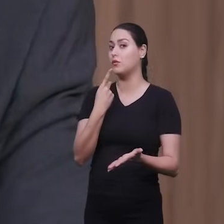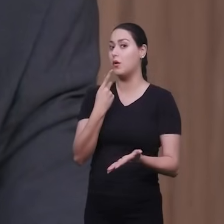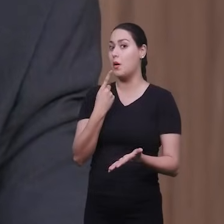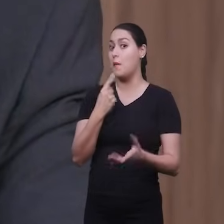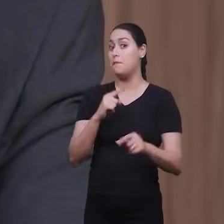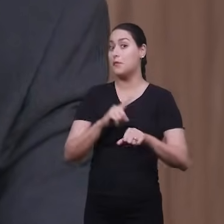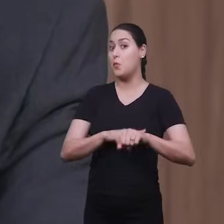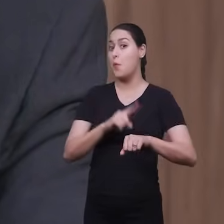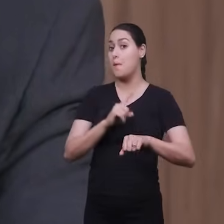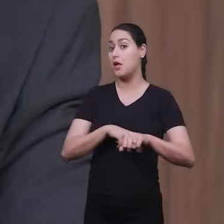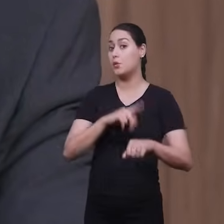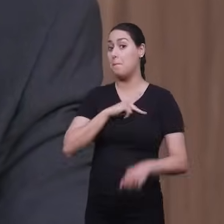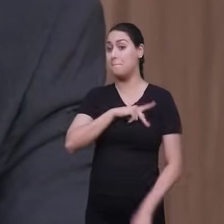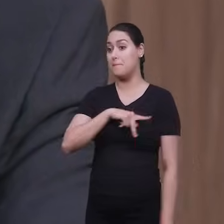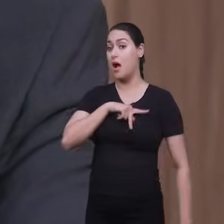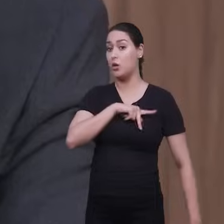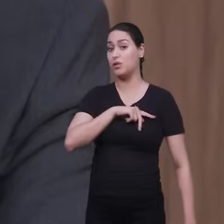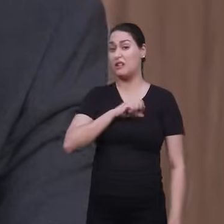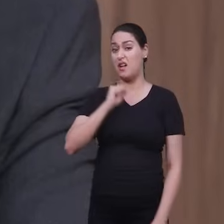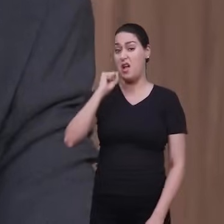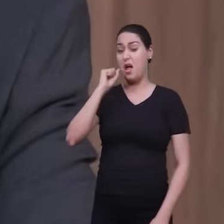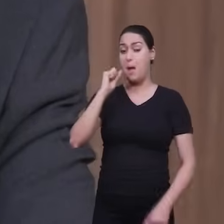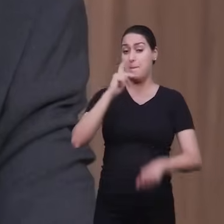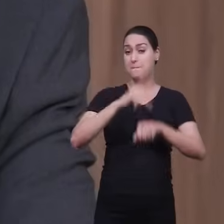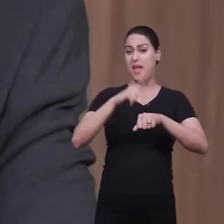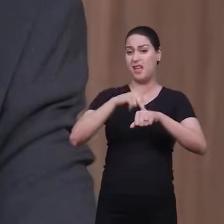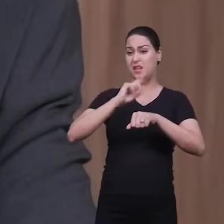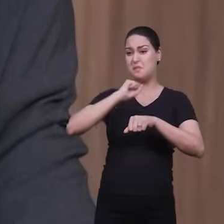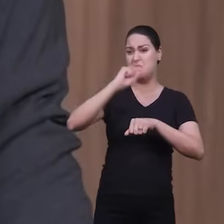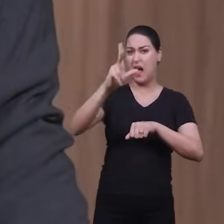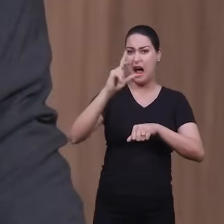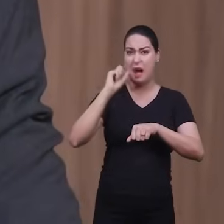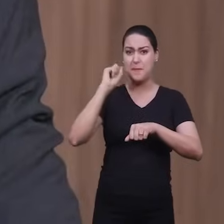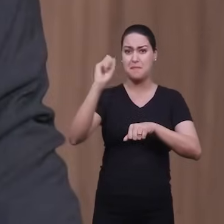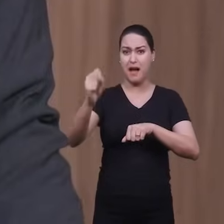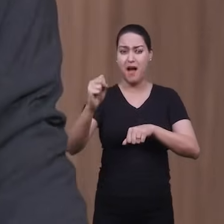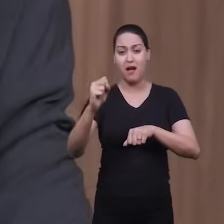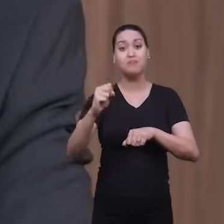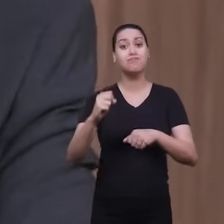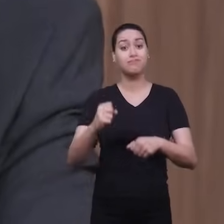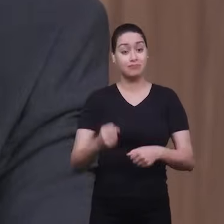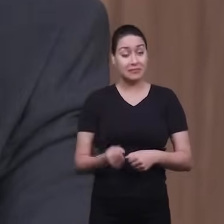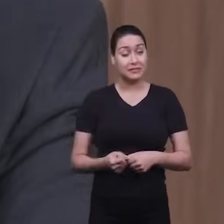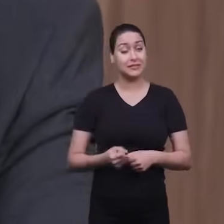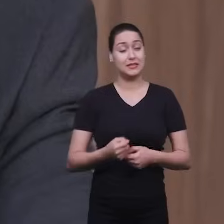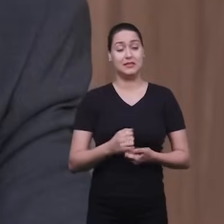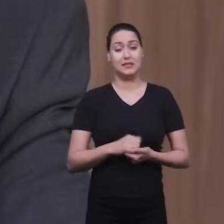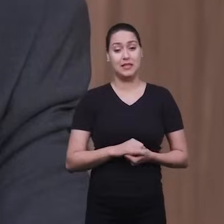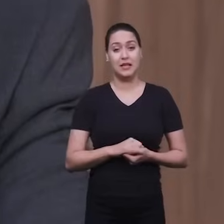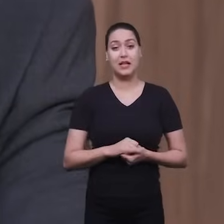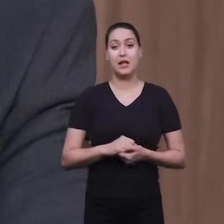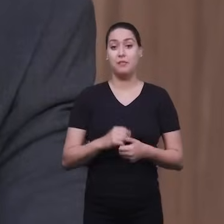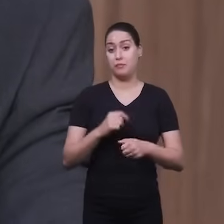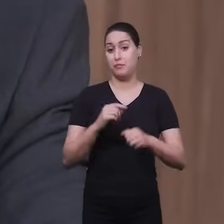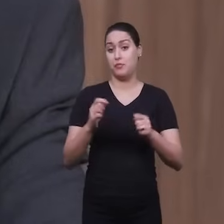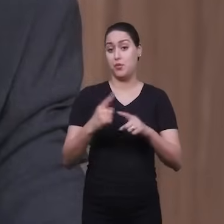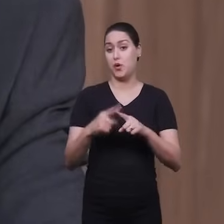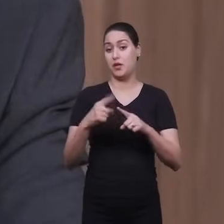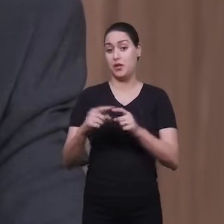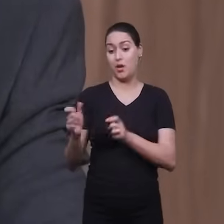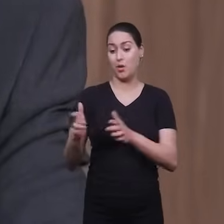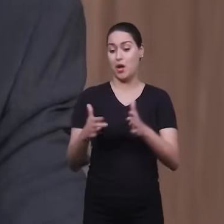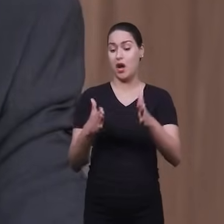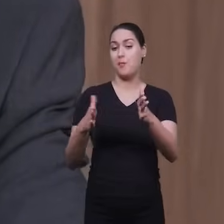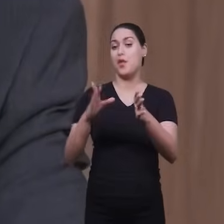senhor ouve aquela oração quando envia aquela experiência né vai de encontro a solo no caminho Damasco foi porque